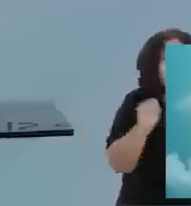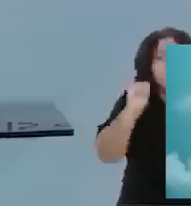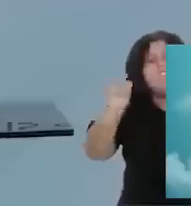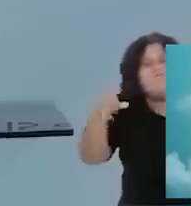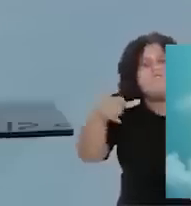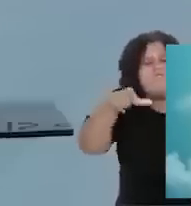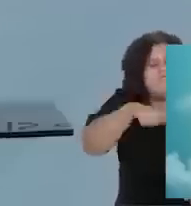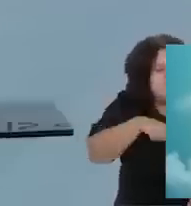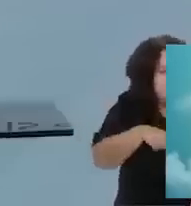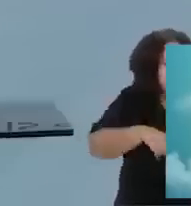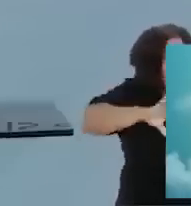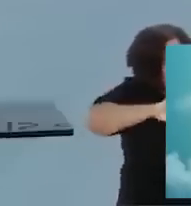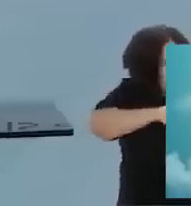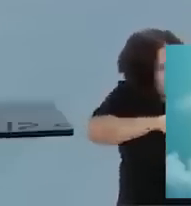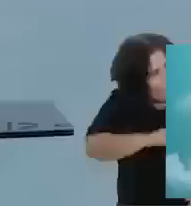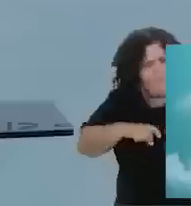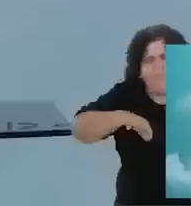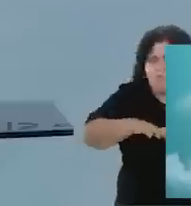pelos outros.